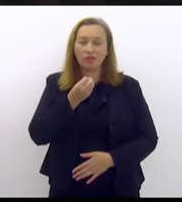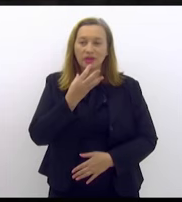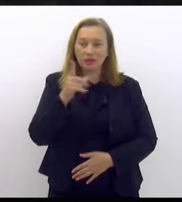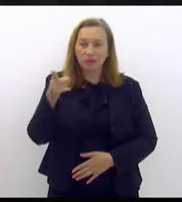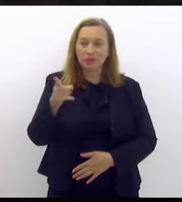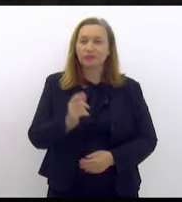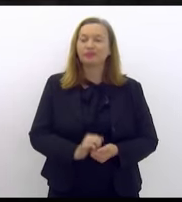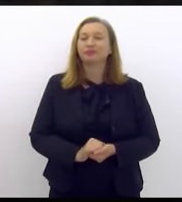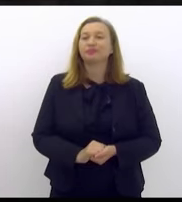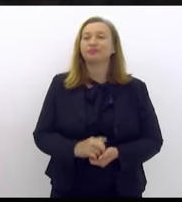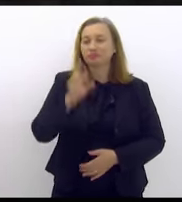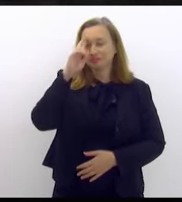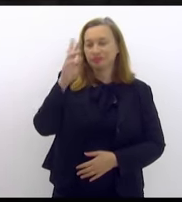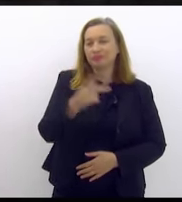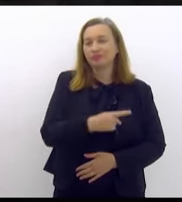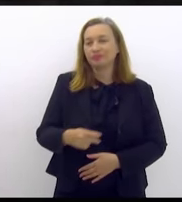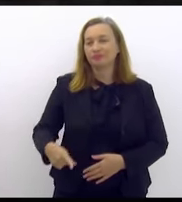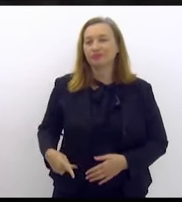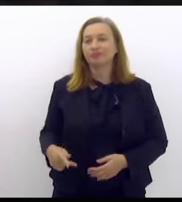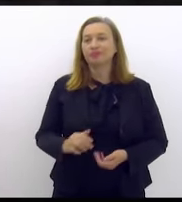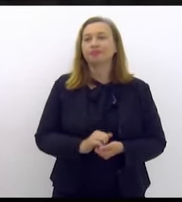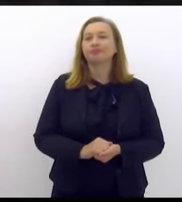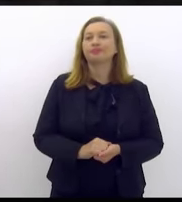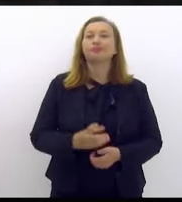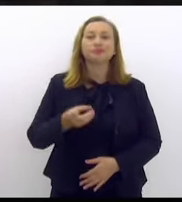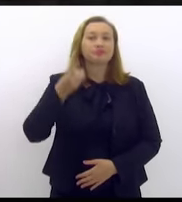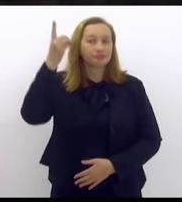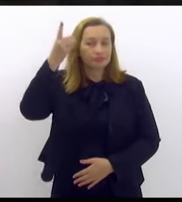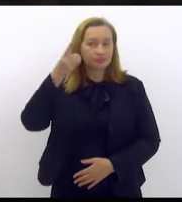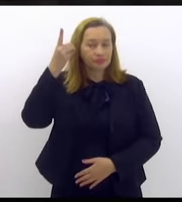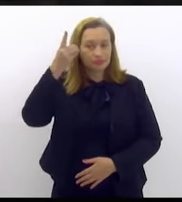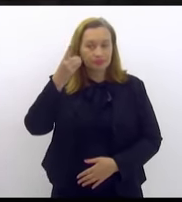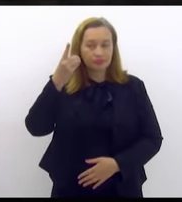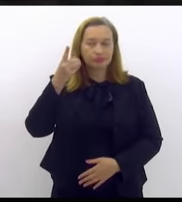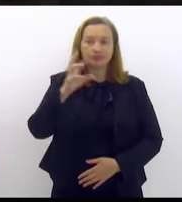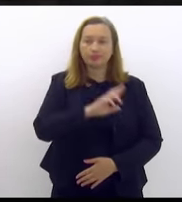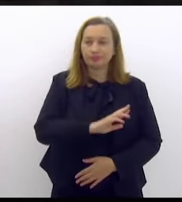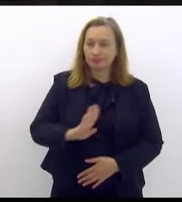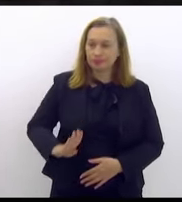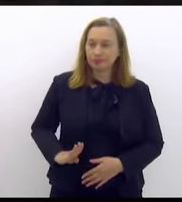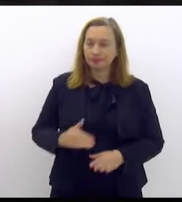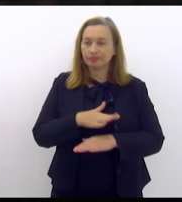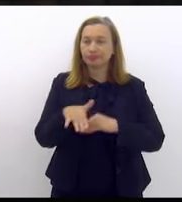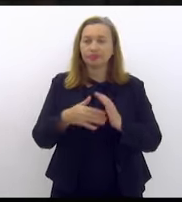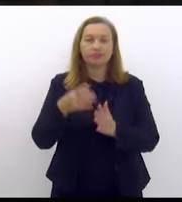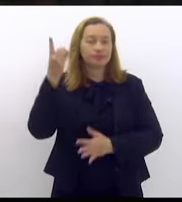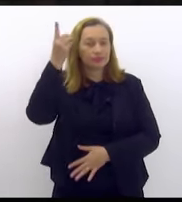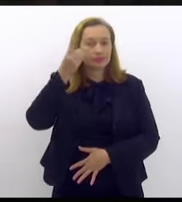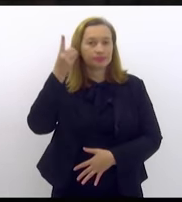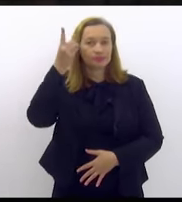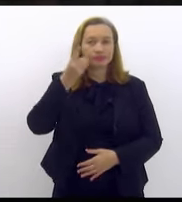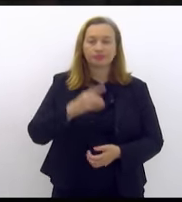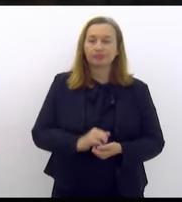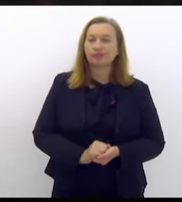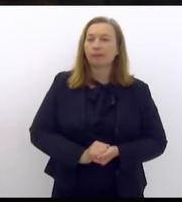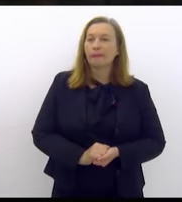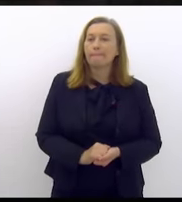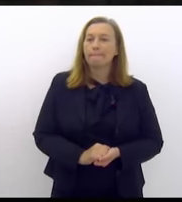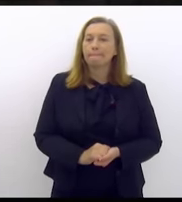normalizou. Senhor presidente, deputado Bacelar, senhoras e senhores deputados.